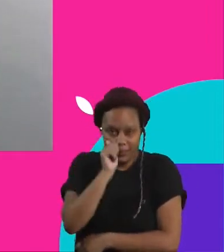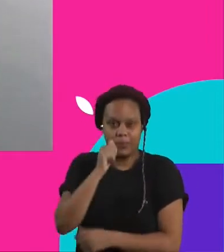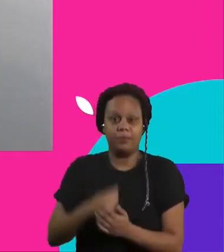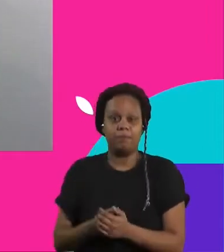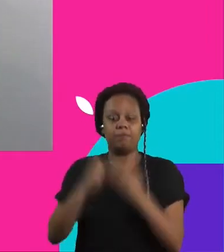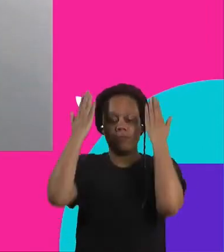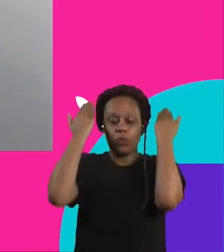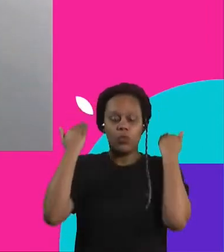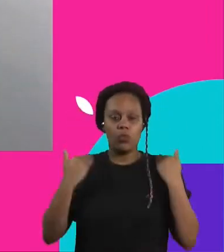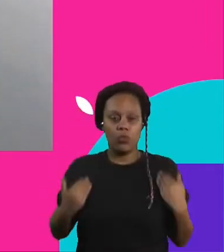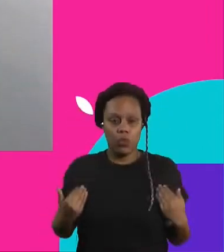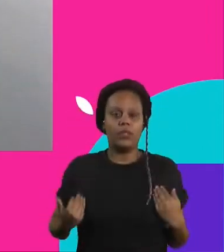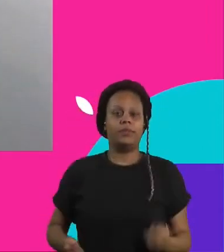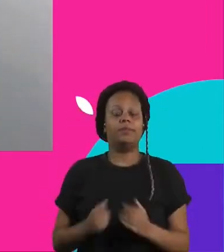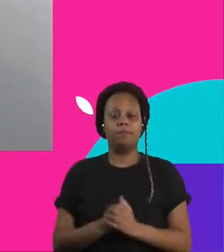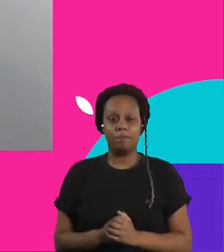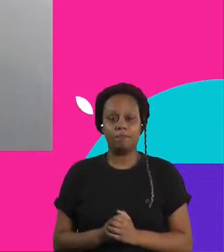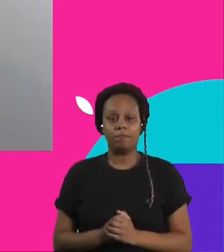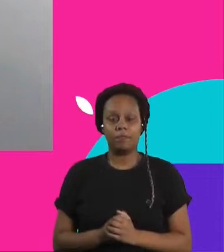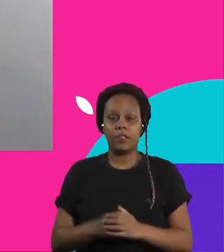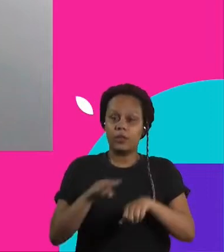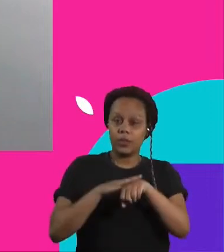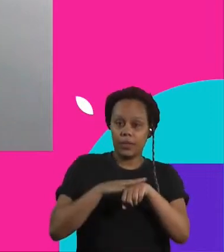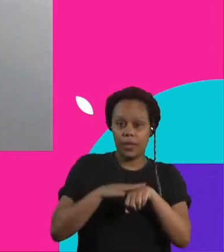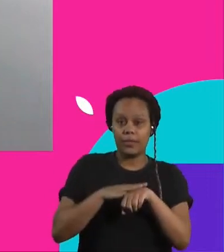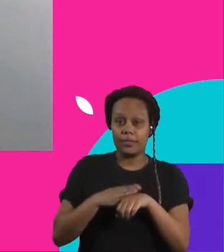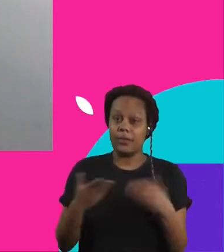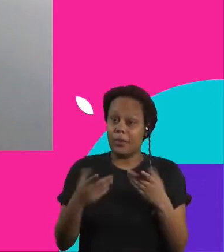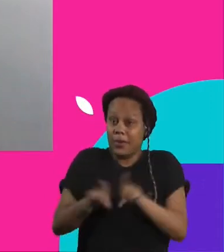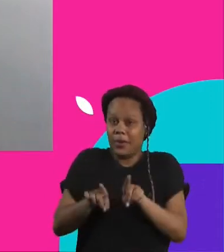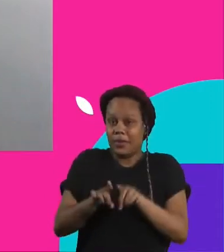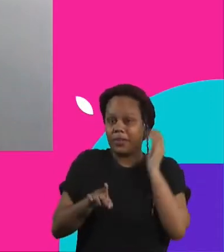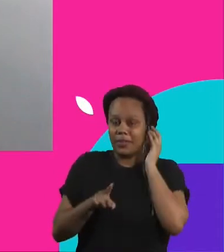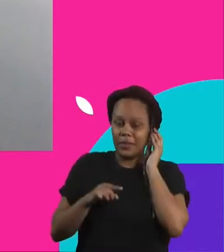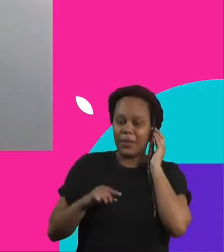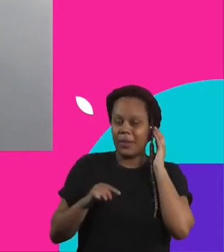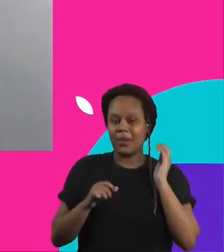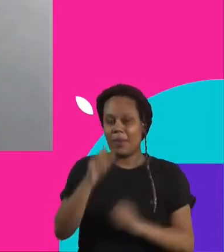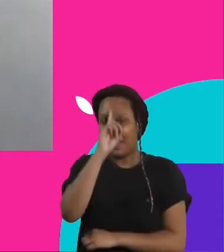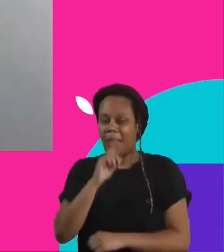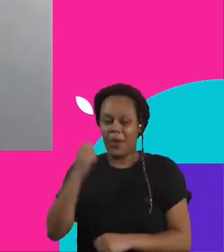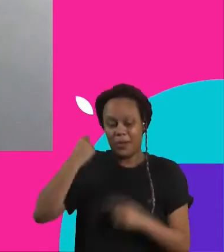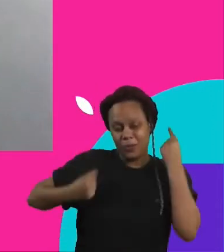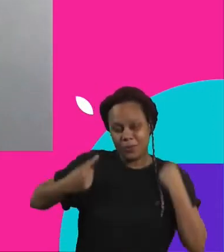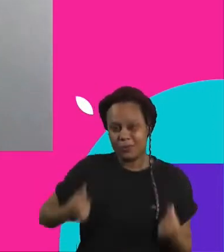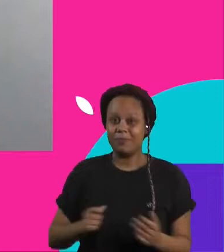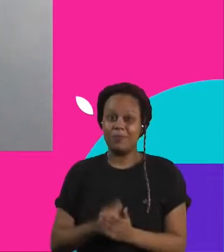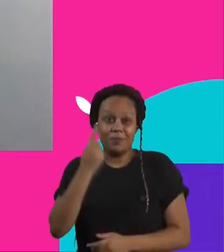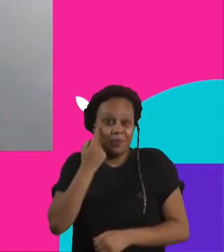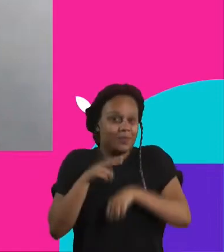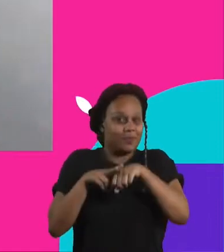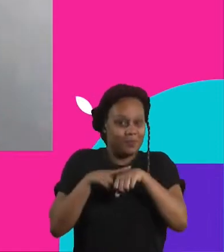lisos, longos e castanhos. Atualmente adepta das luzes, por conta dos cabelos brancos. Tenho olhos verdes,